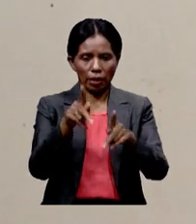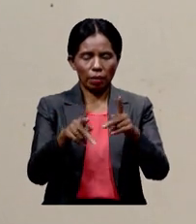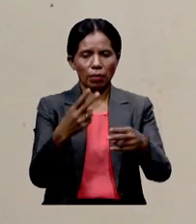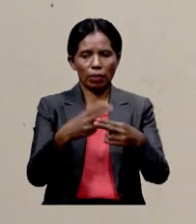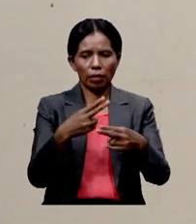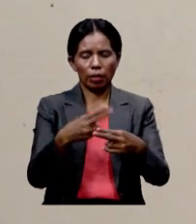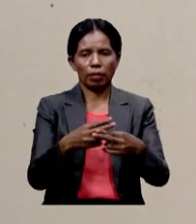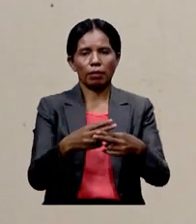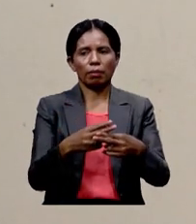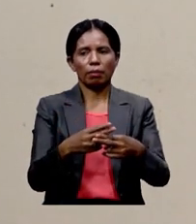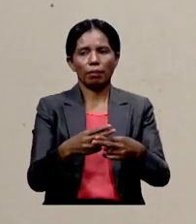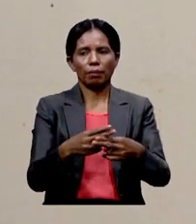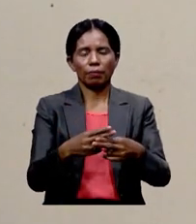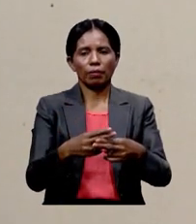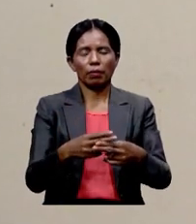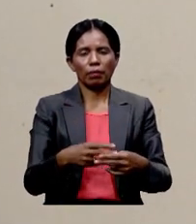inisial